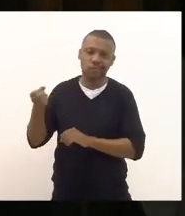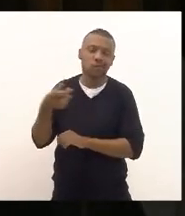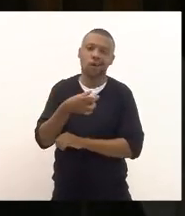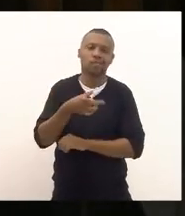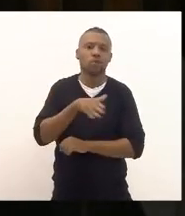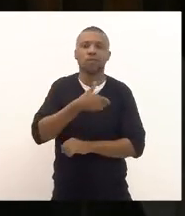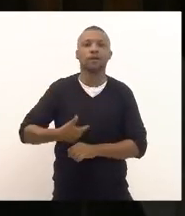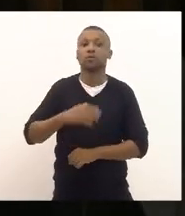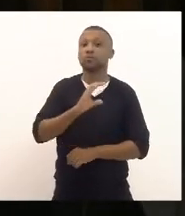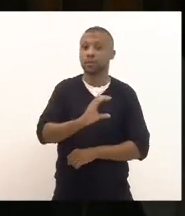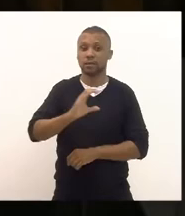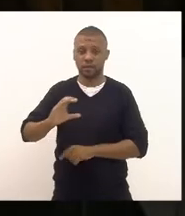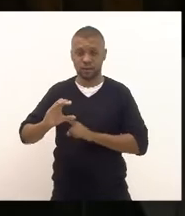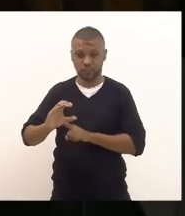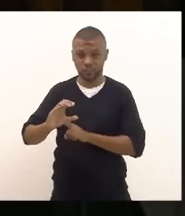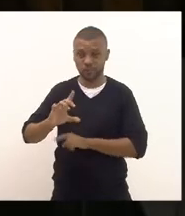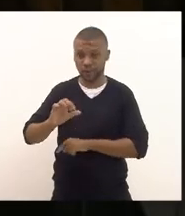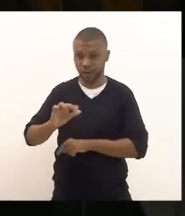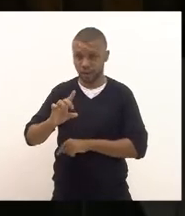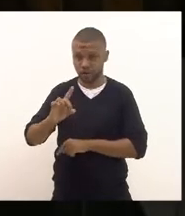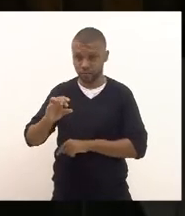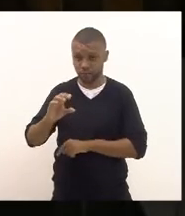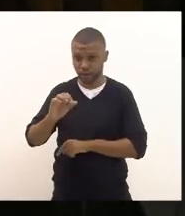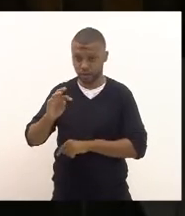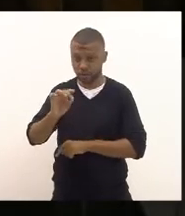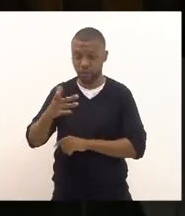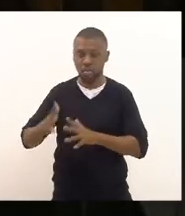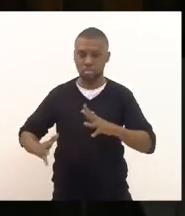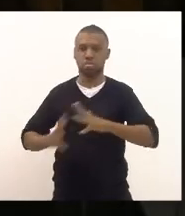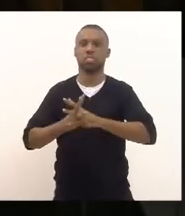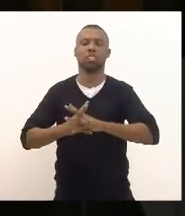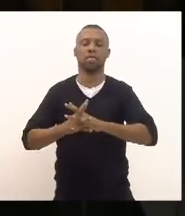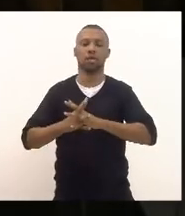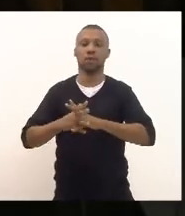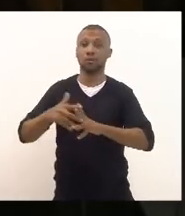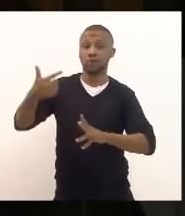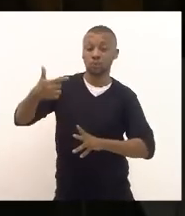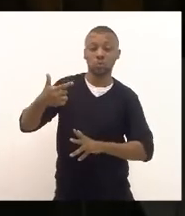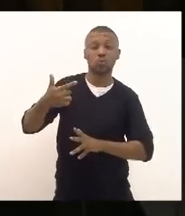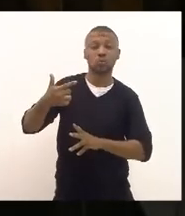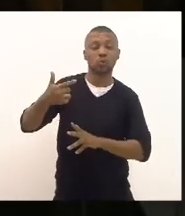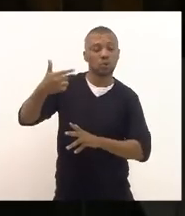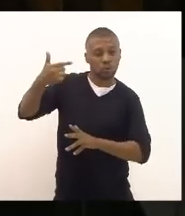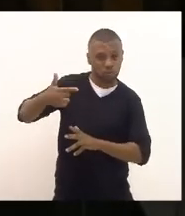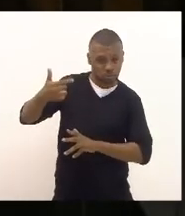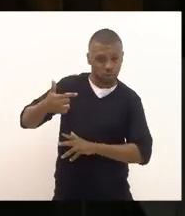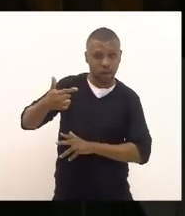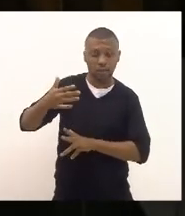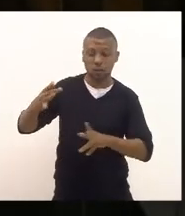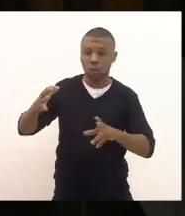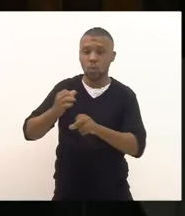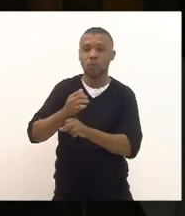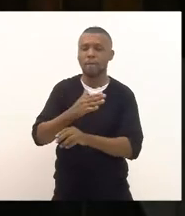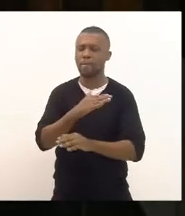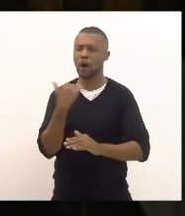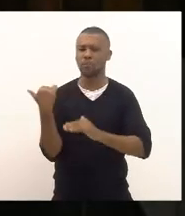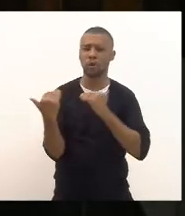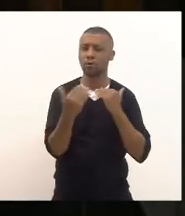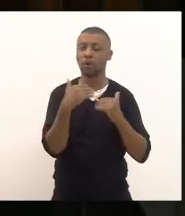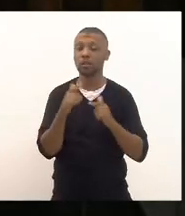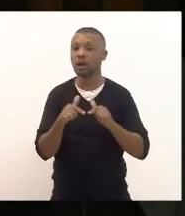bateu o recorde e um segundo lugar no número total de mortos em ações policiais isso é absolutamente